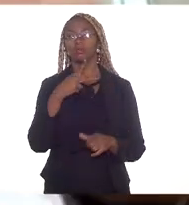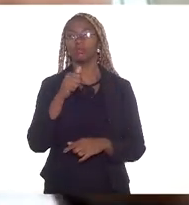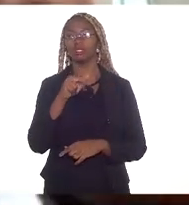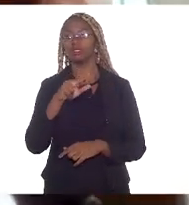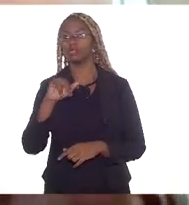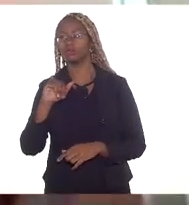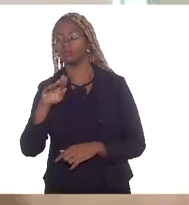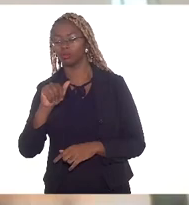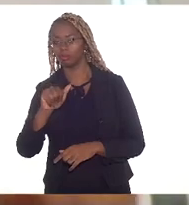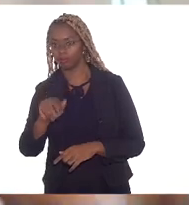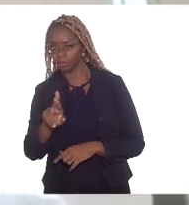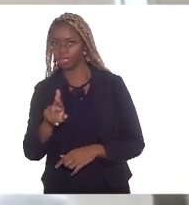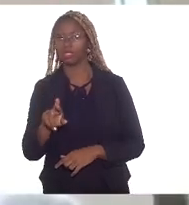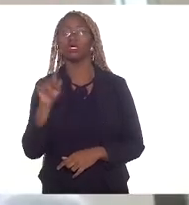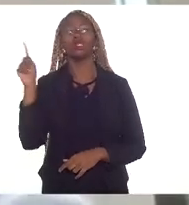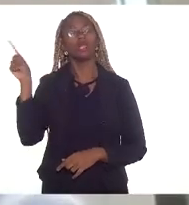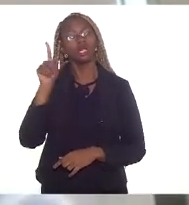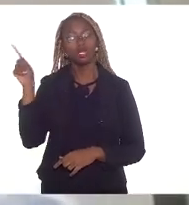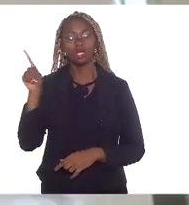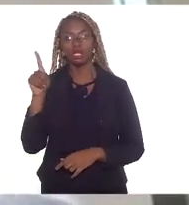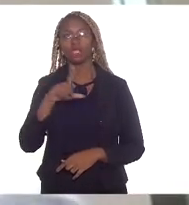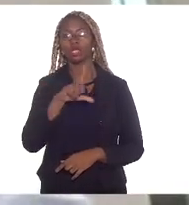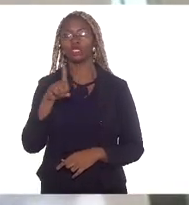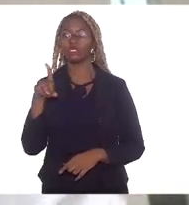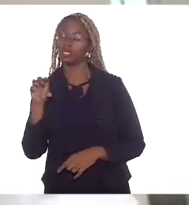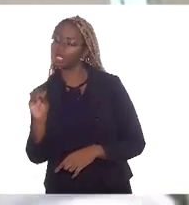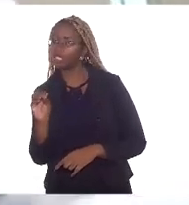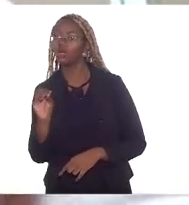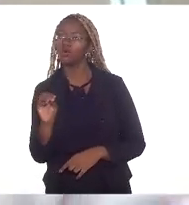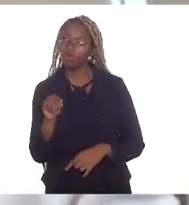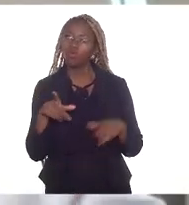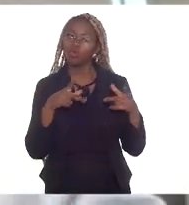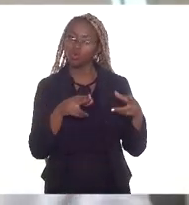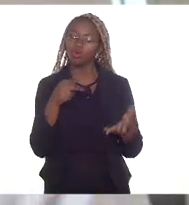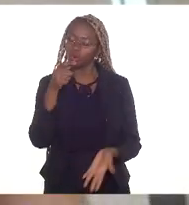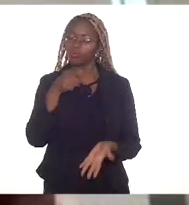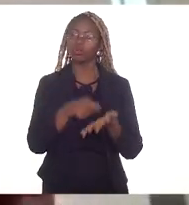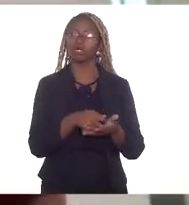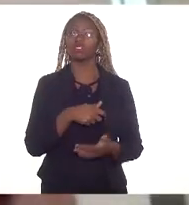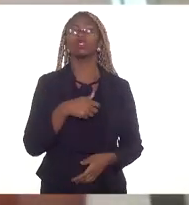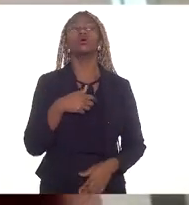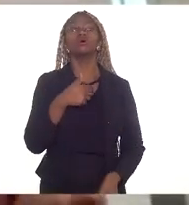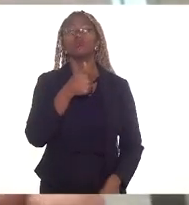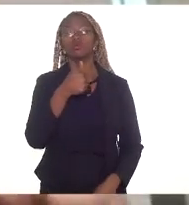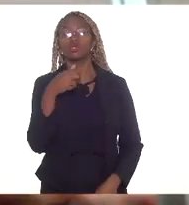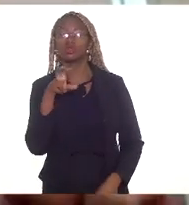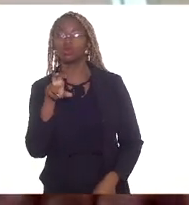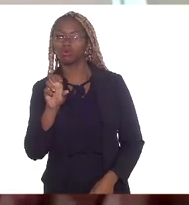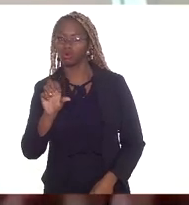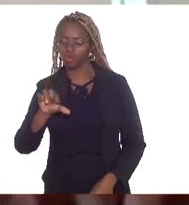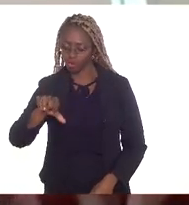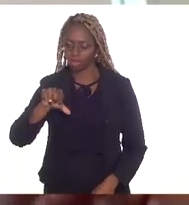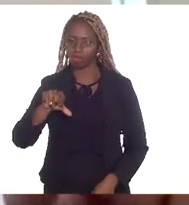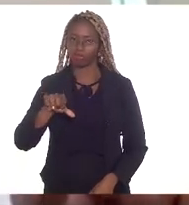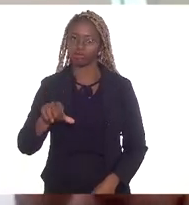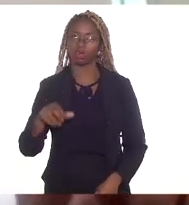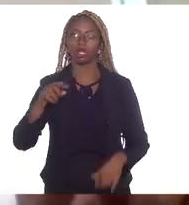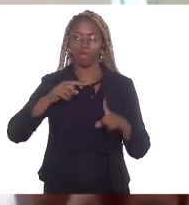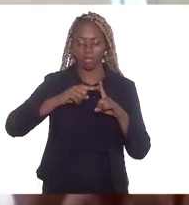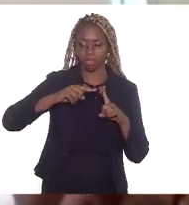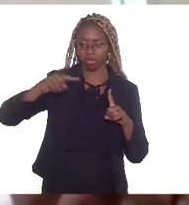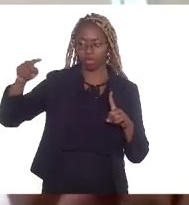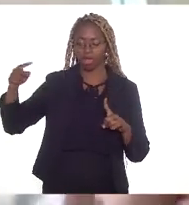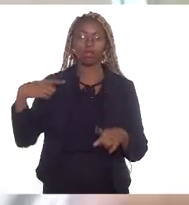no PLDO, tal como deveria ser paga no âmbito da 159, ou seja, ela vai ter um crescimento e eu vou pagá-la em